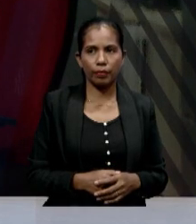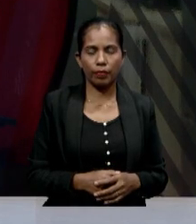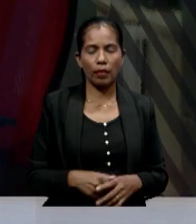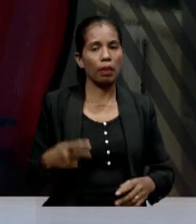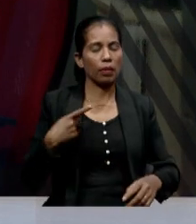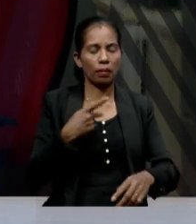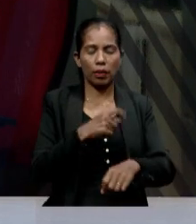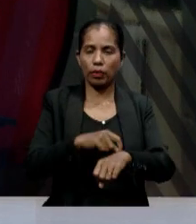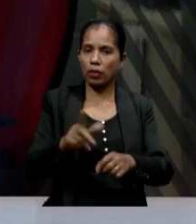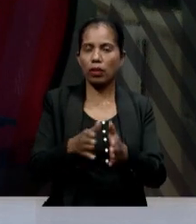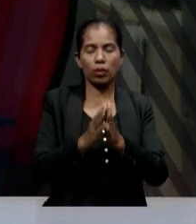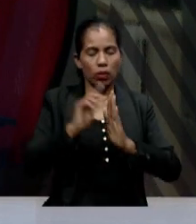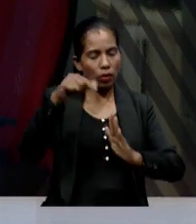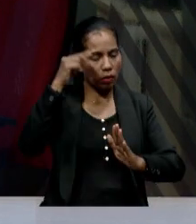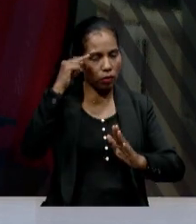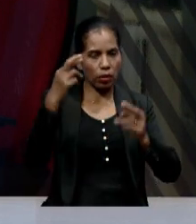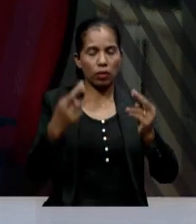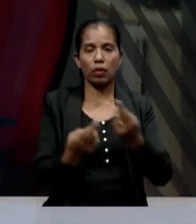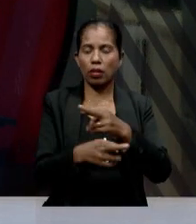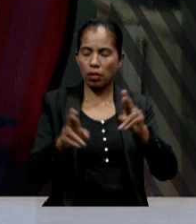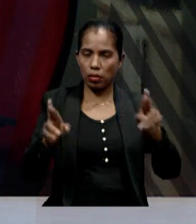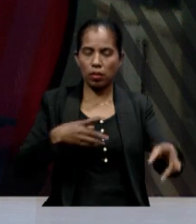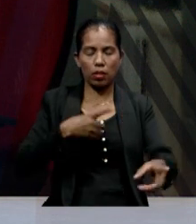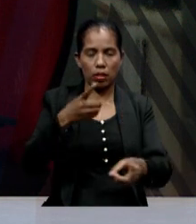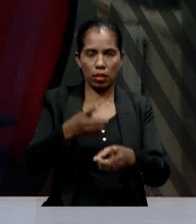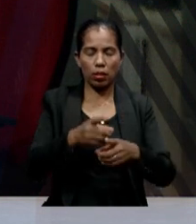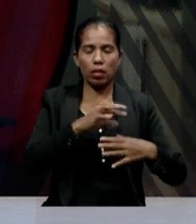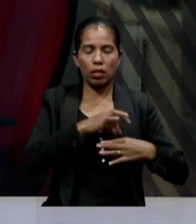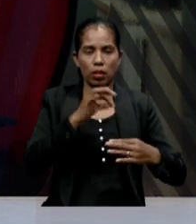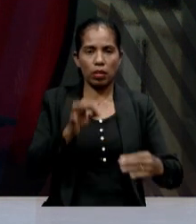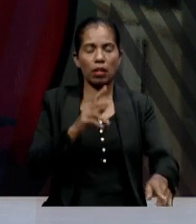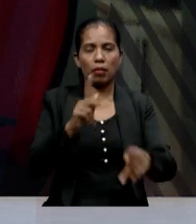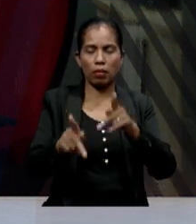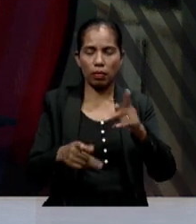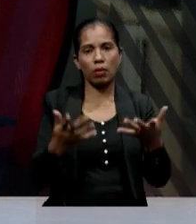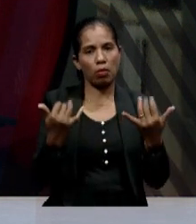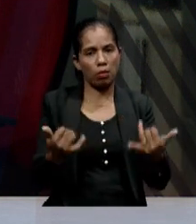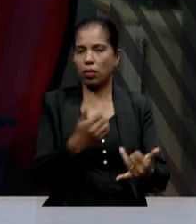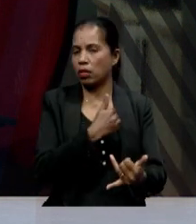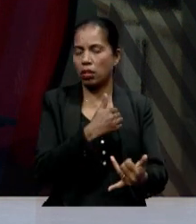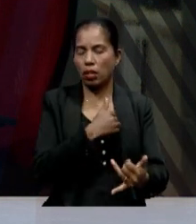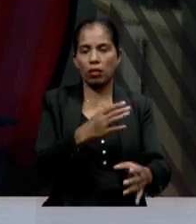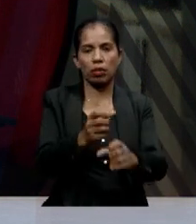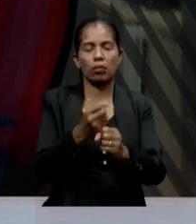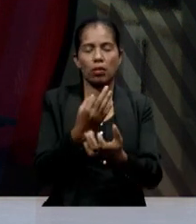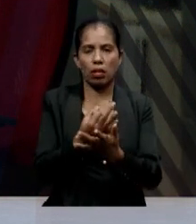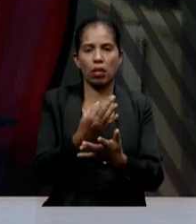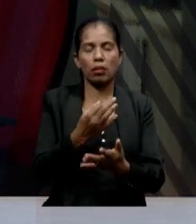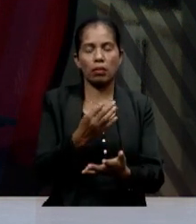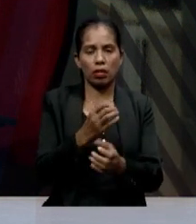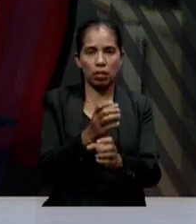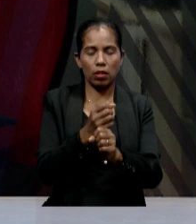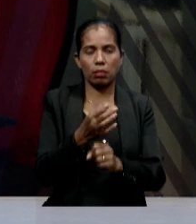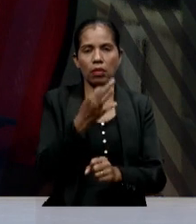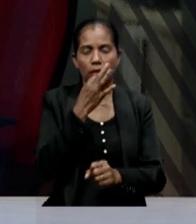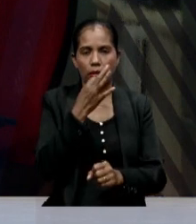Parlamento Nacional su governo a resolve direito beneficiário reclamante Sira, nebeto agora se deuximo cesta básica.